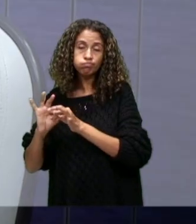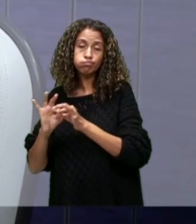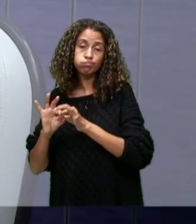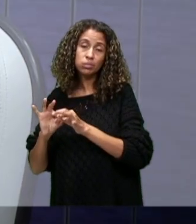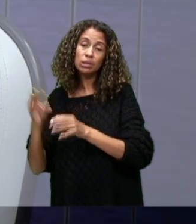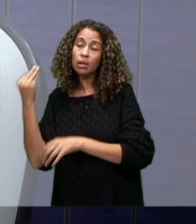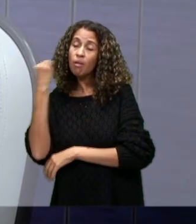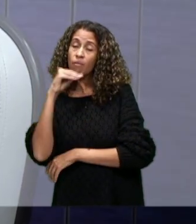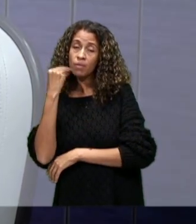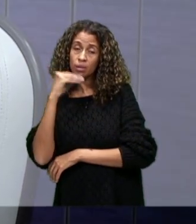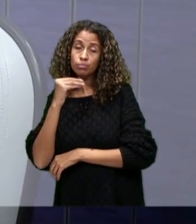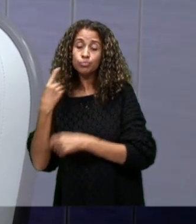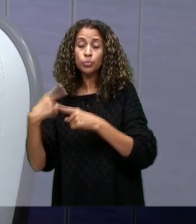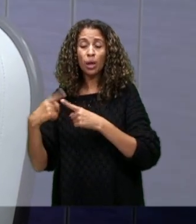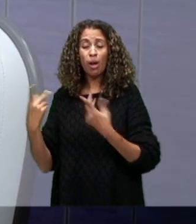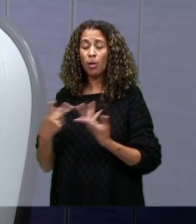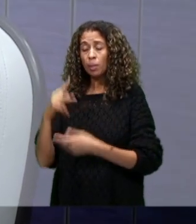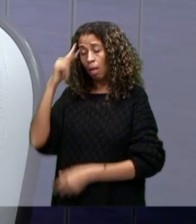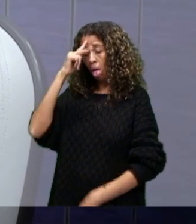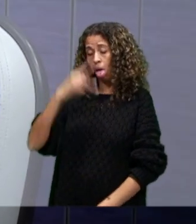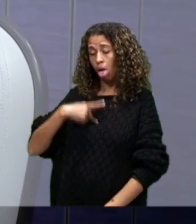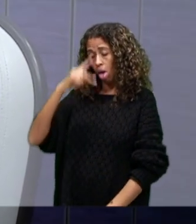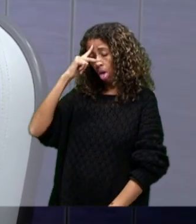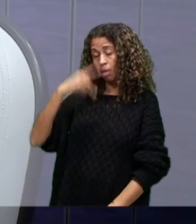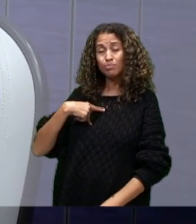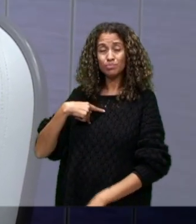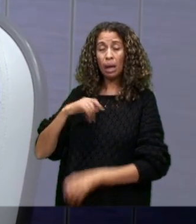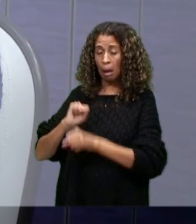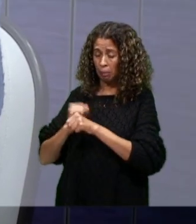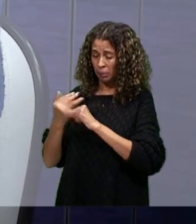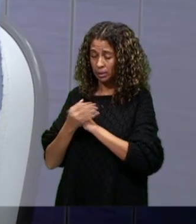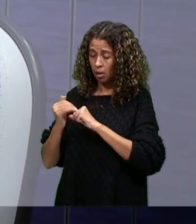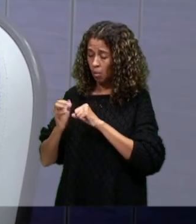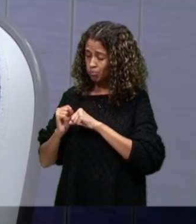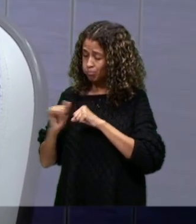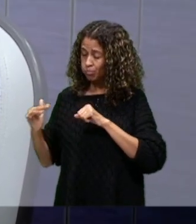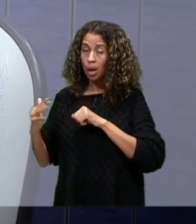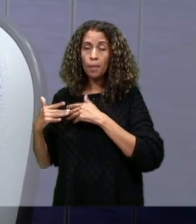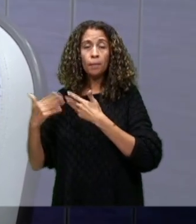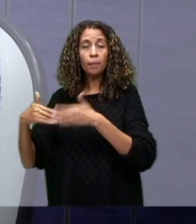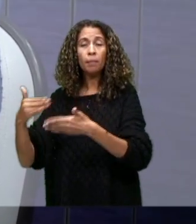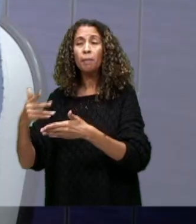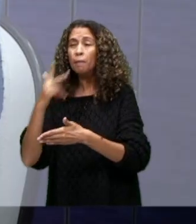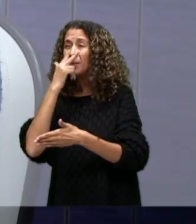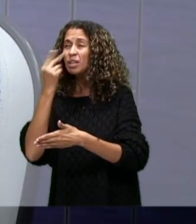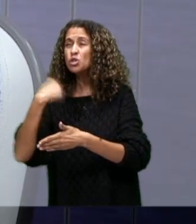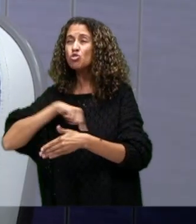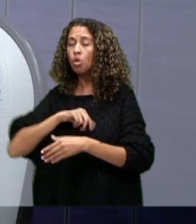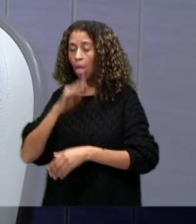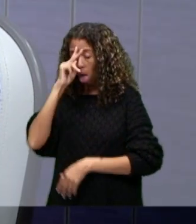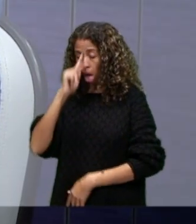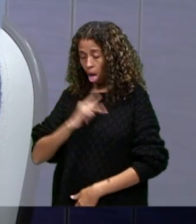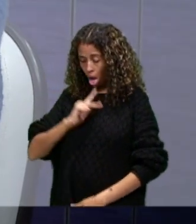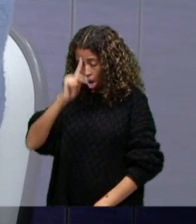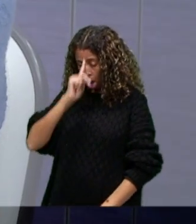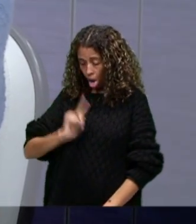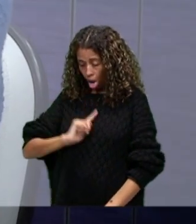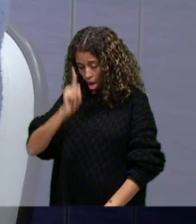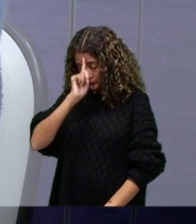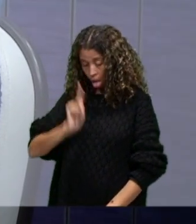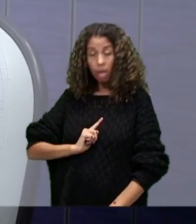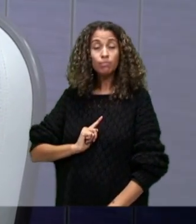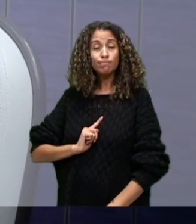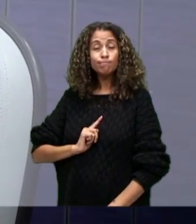sistema muito individualizado, principalmente depois da pandemia, né? Parece que a gente se individualizou cada vez mais, né? E está numa realidade